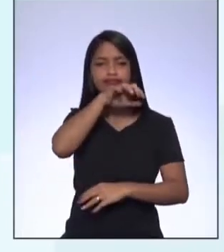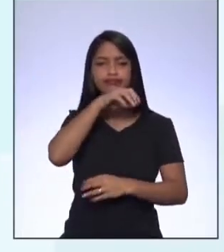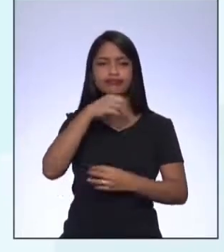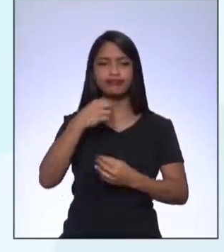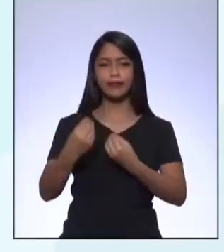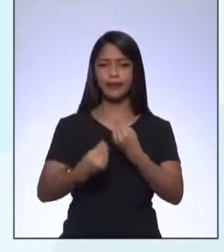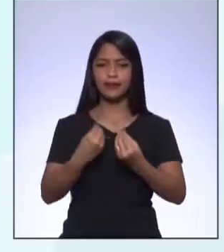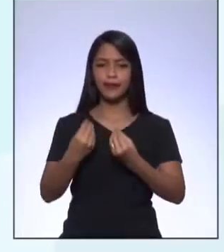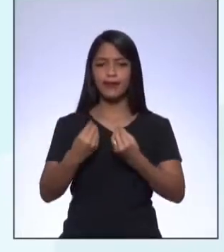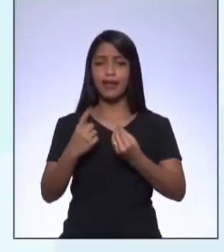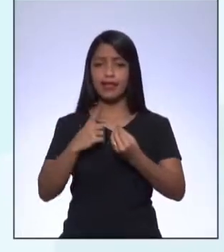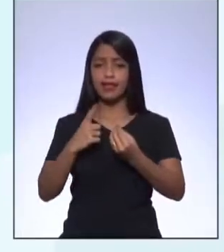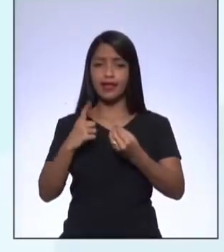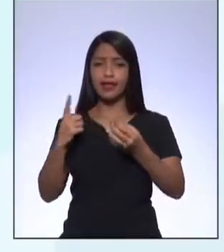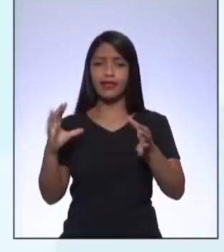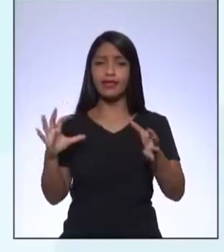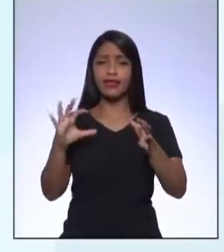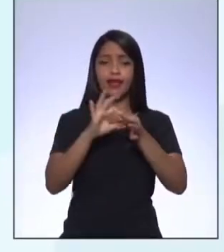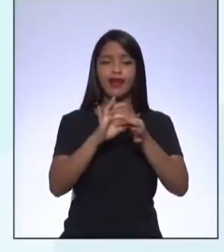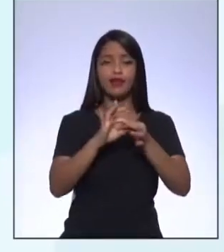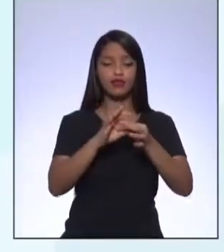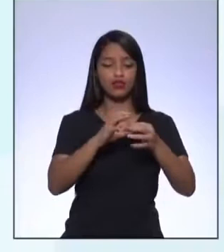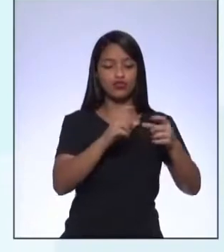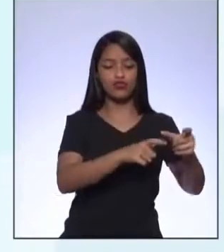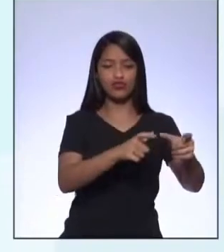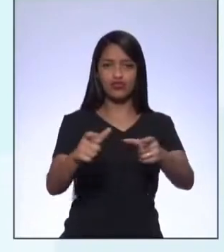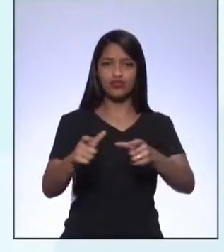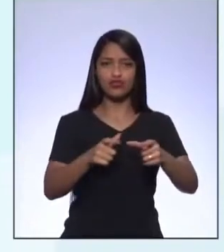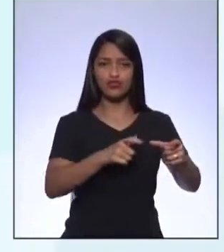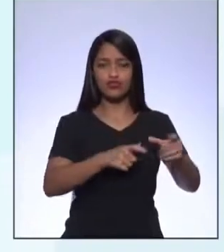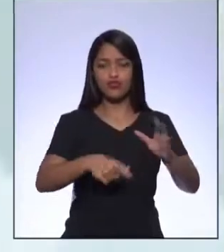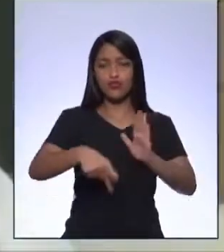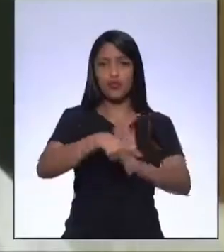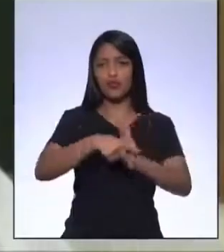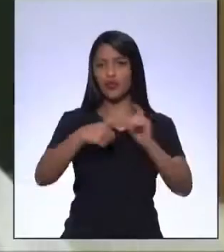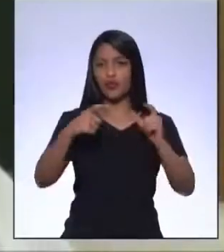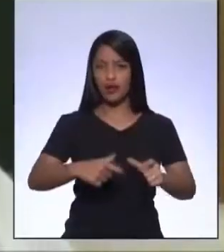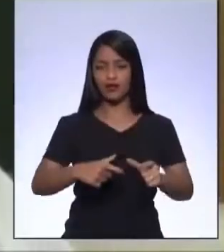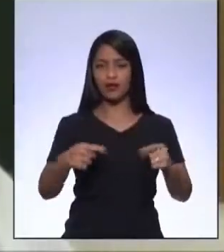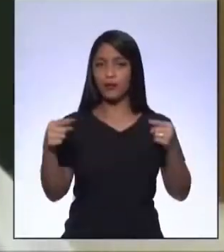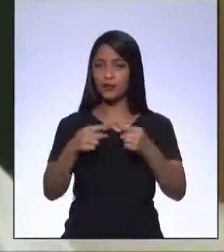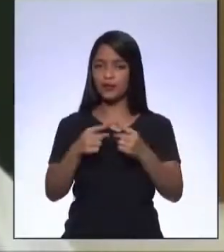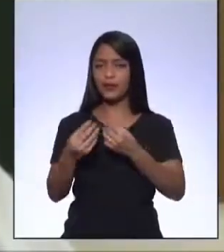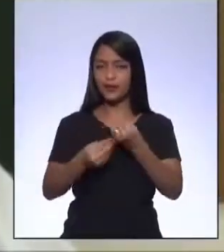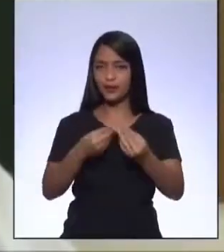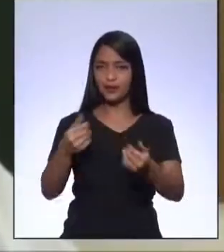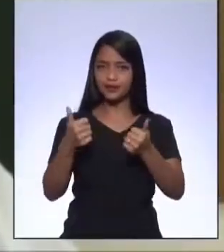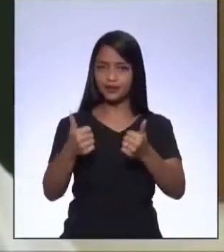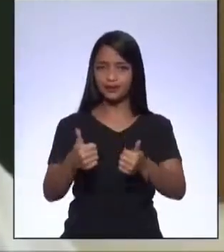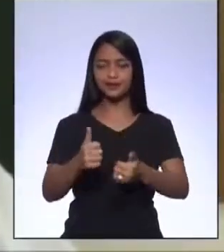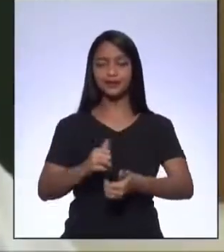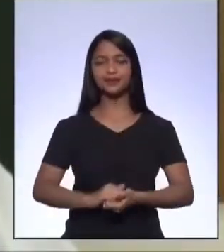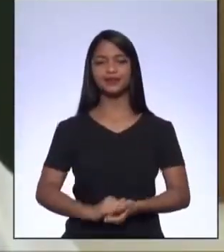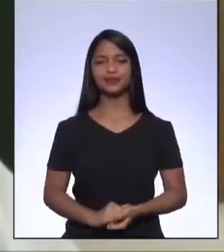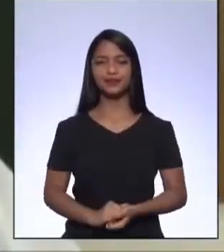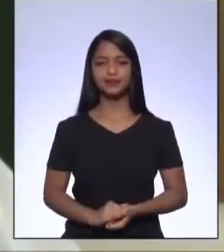fauna, né, estão diretamente ligados à questão geográfica específica, tá bom? Muito bem.